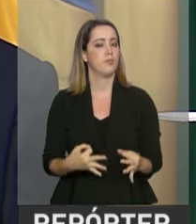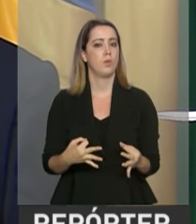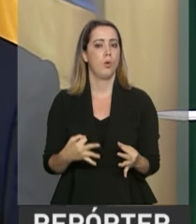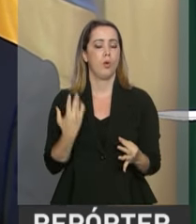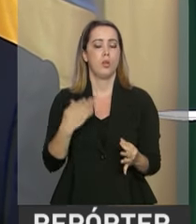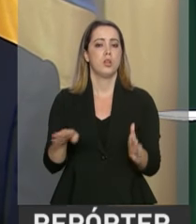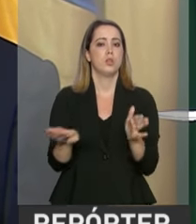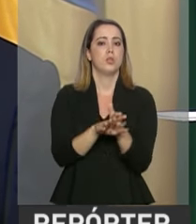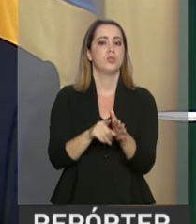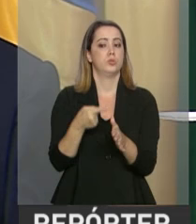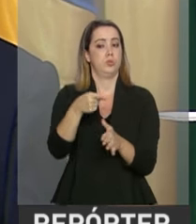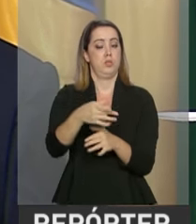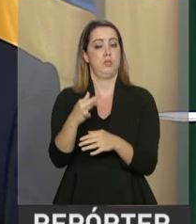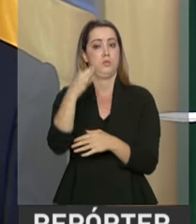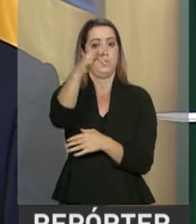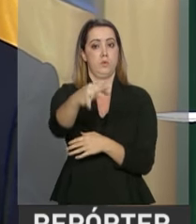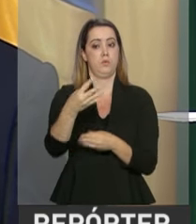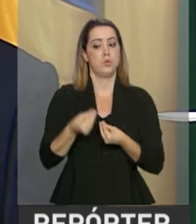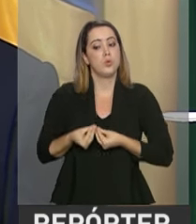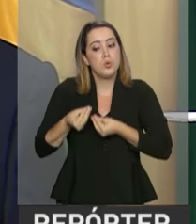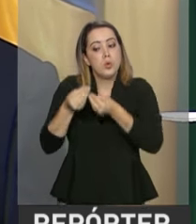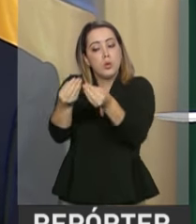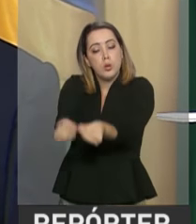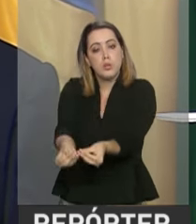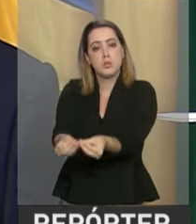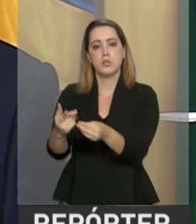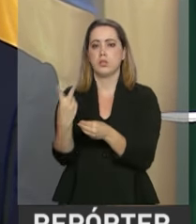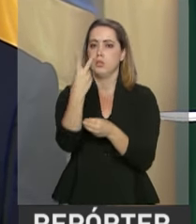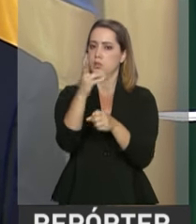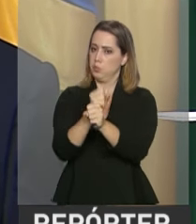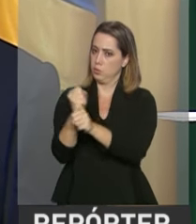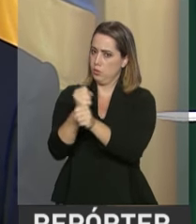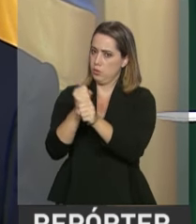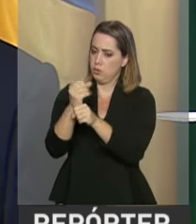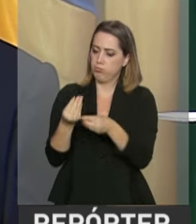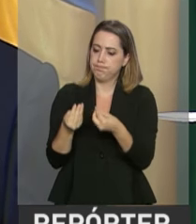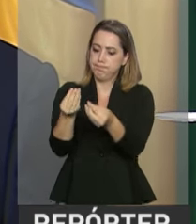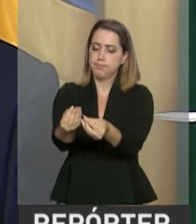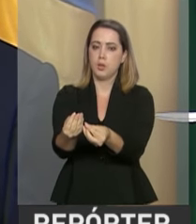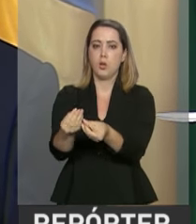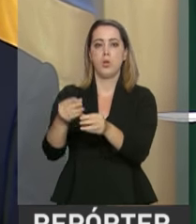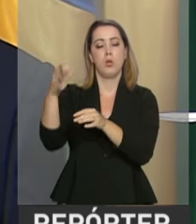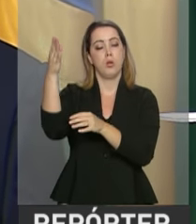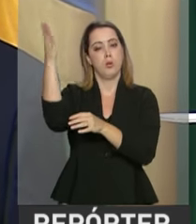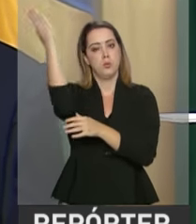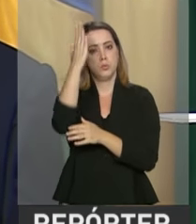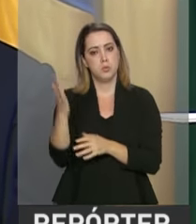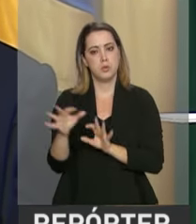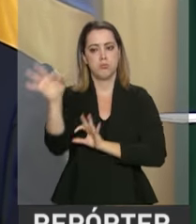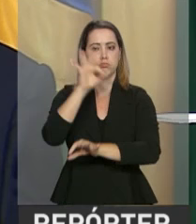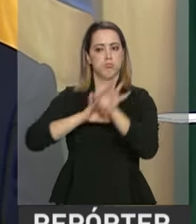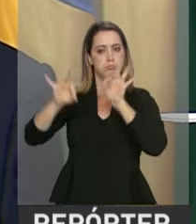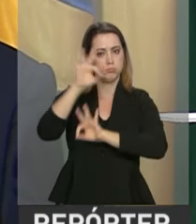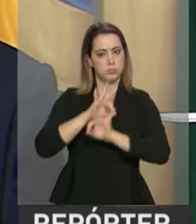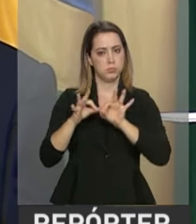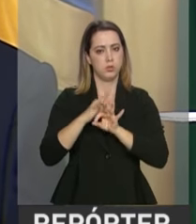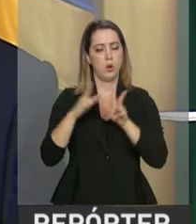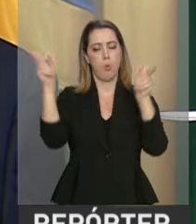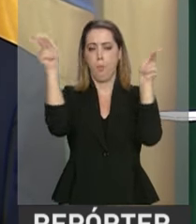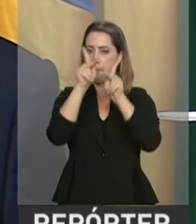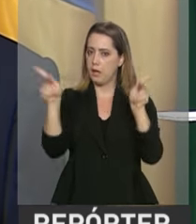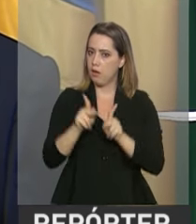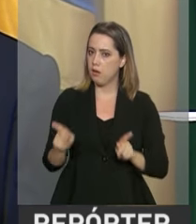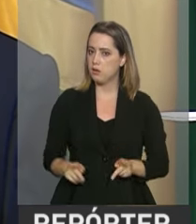que chegaremos lá e que entregaremos daqui a 2 anos um país organizado, um país